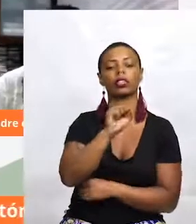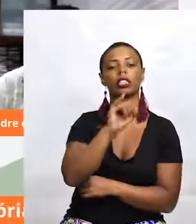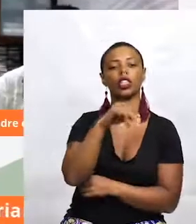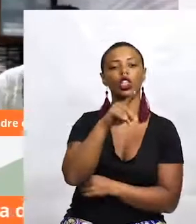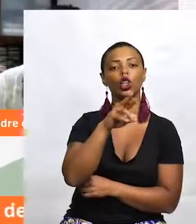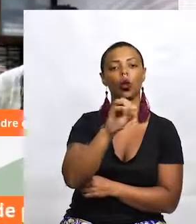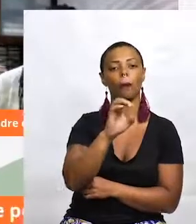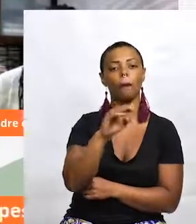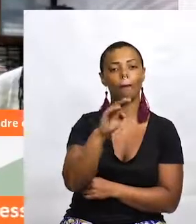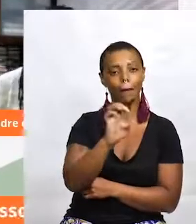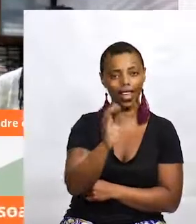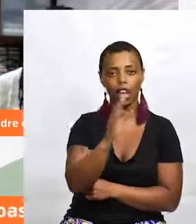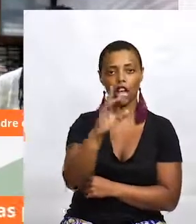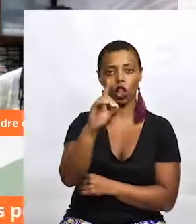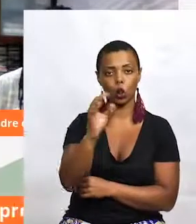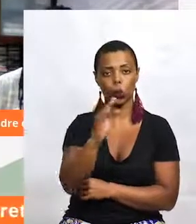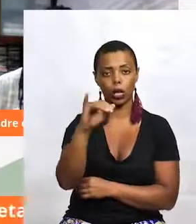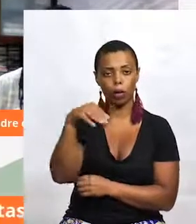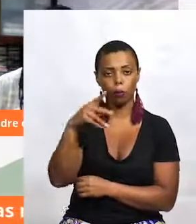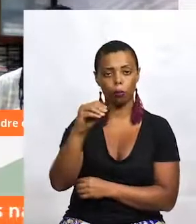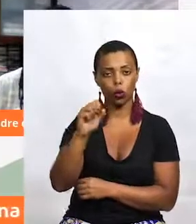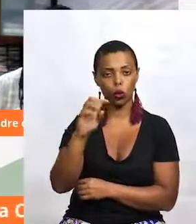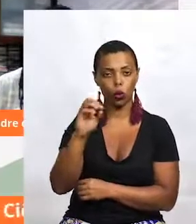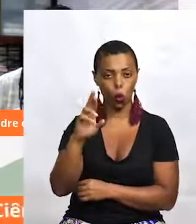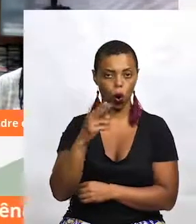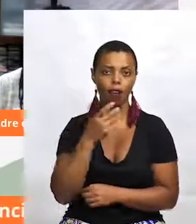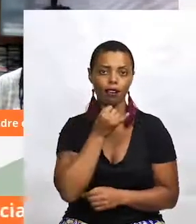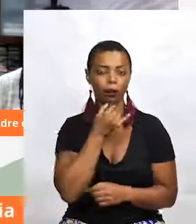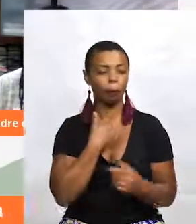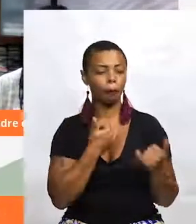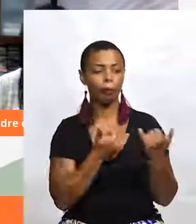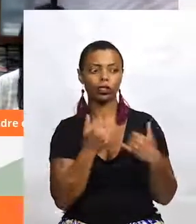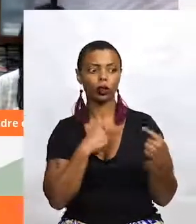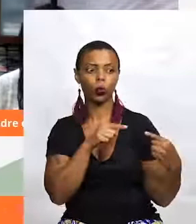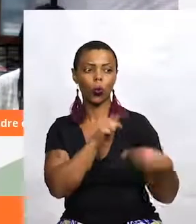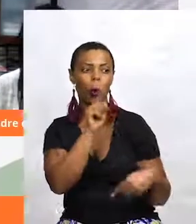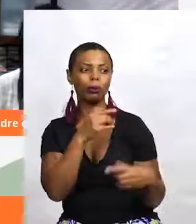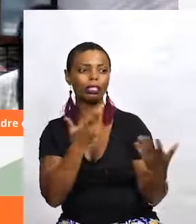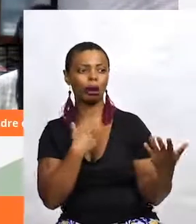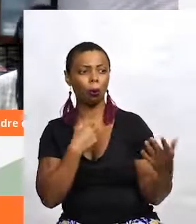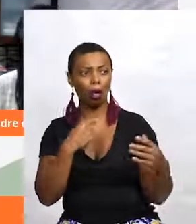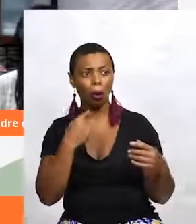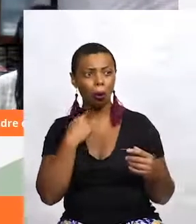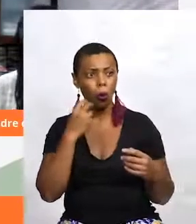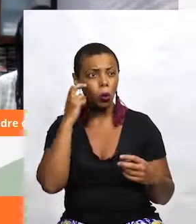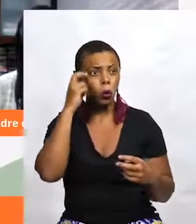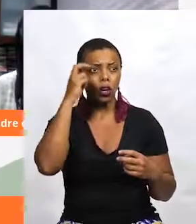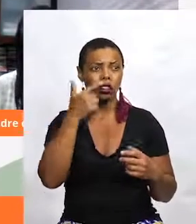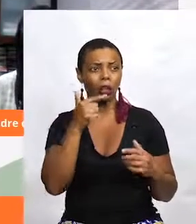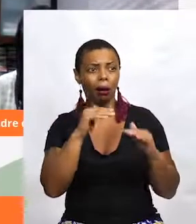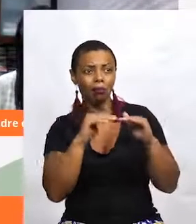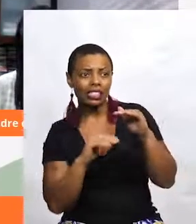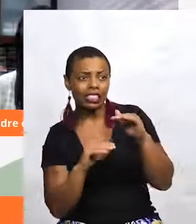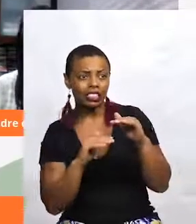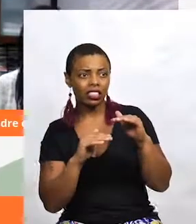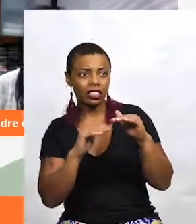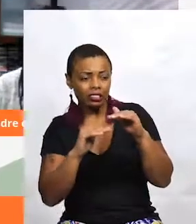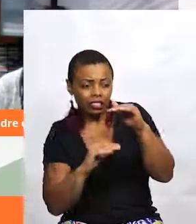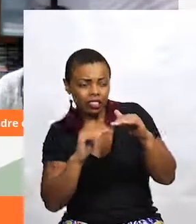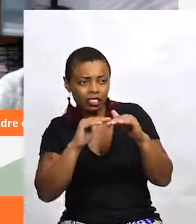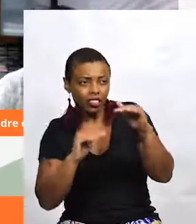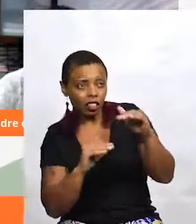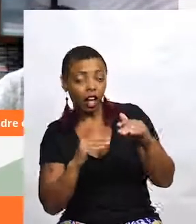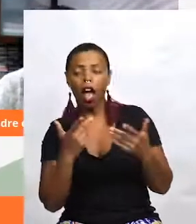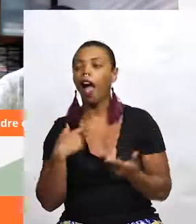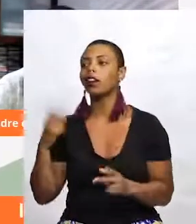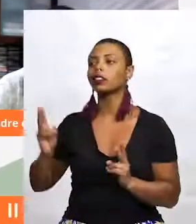não pertencer, a gente está sempre aquém do que é esperado da gente. E aí vem o peso da gente crescer escutando que a gente tem que fazer